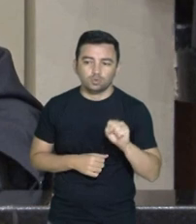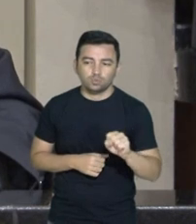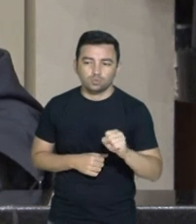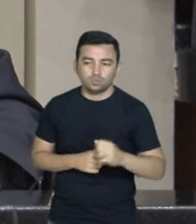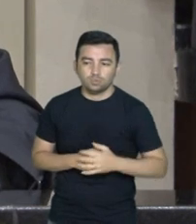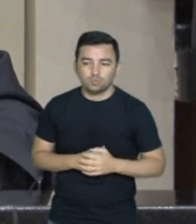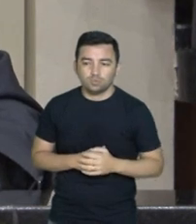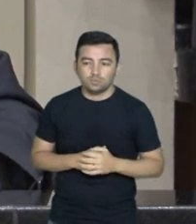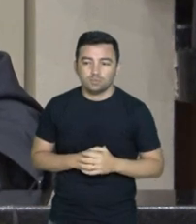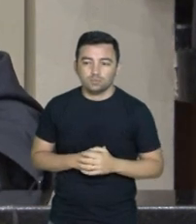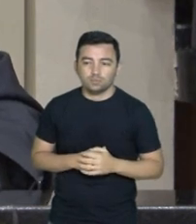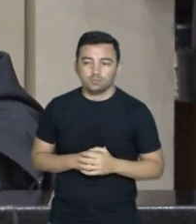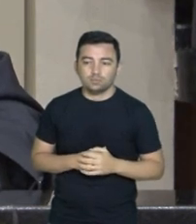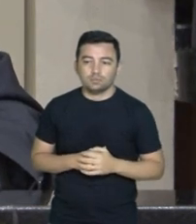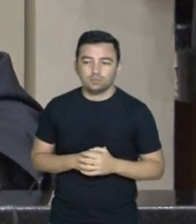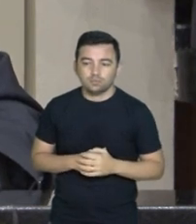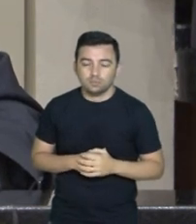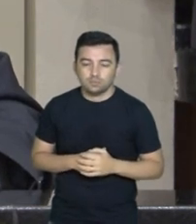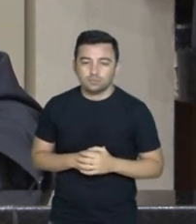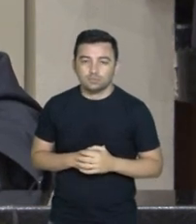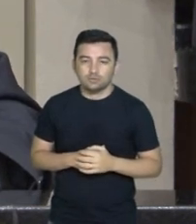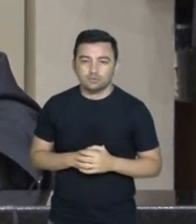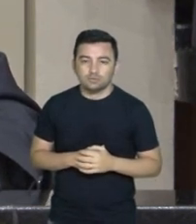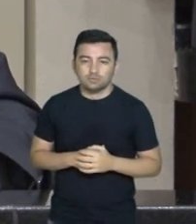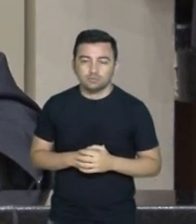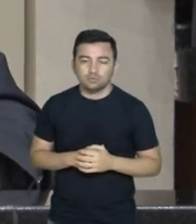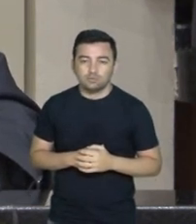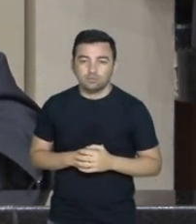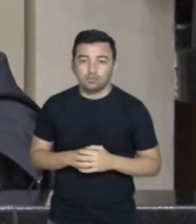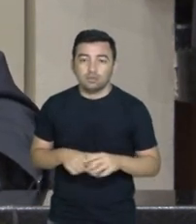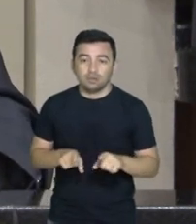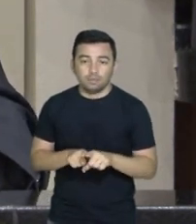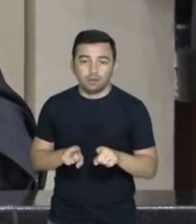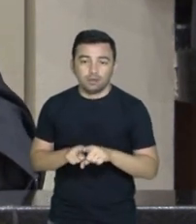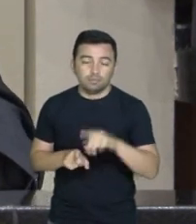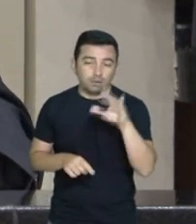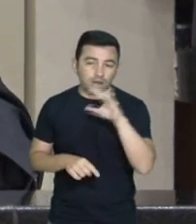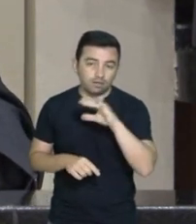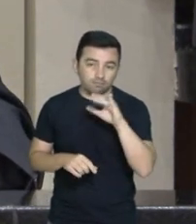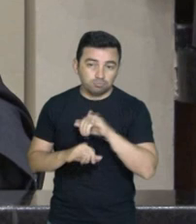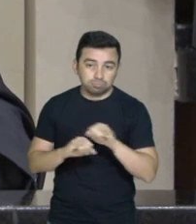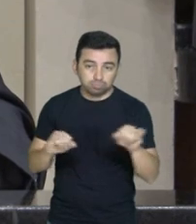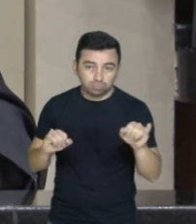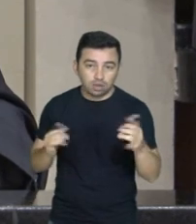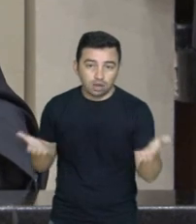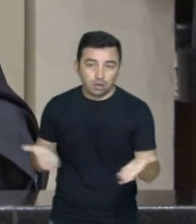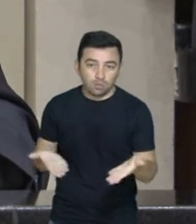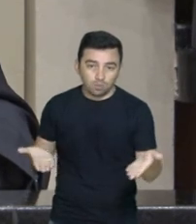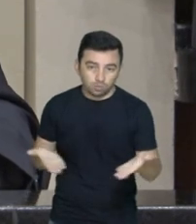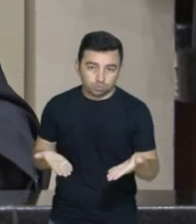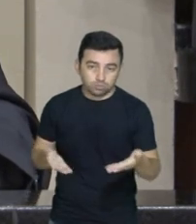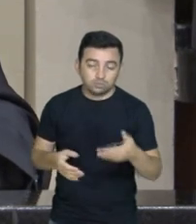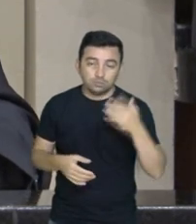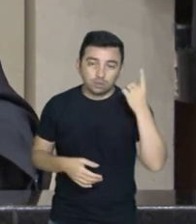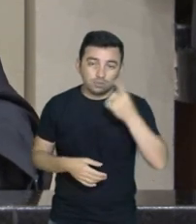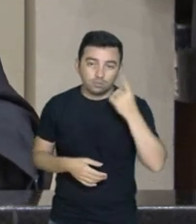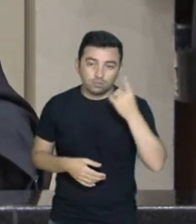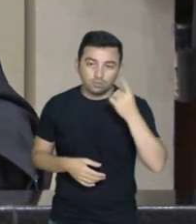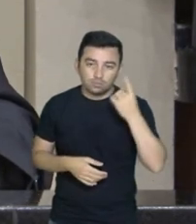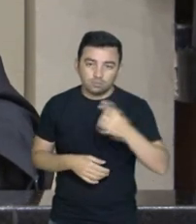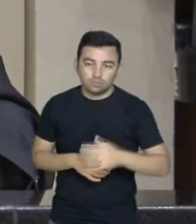na sequência ainda escrito em Breves de comunicações deputado Carlos